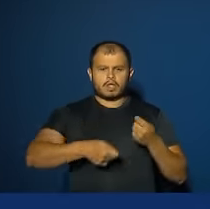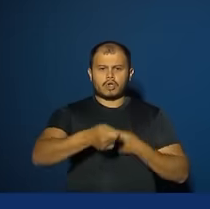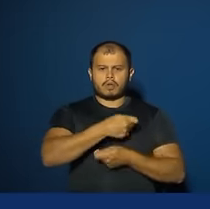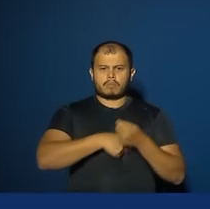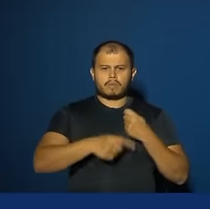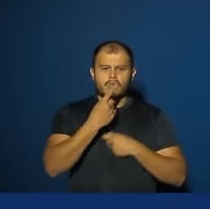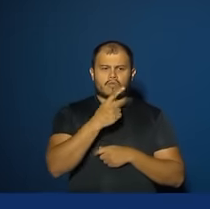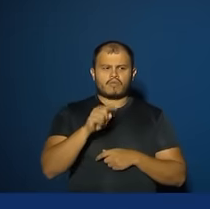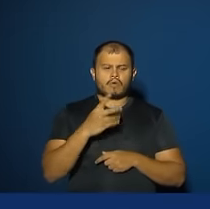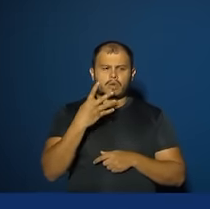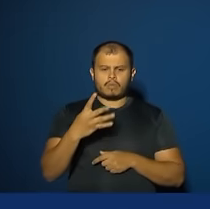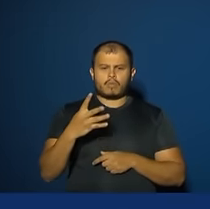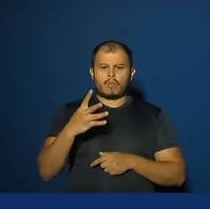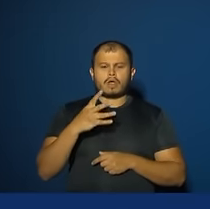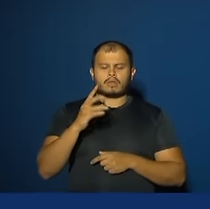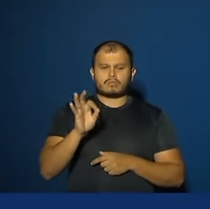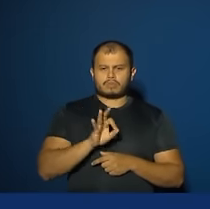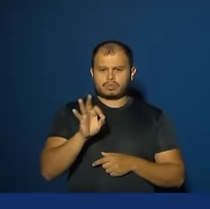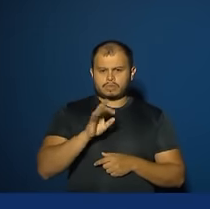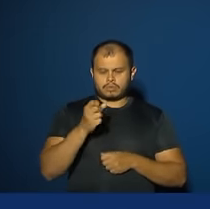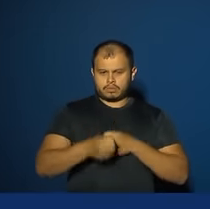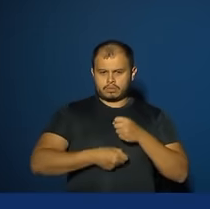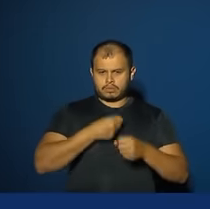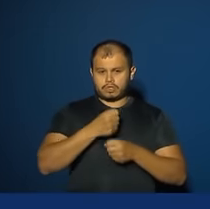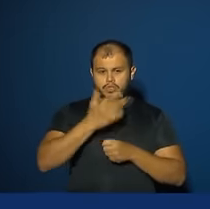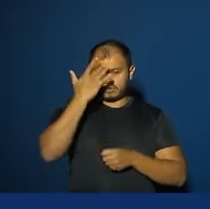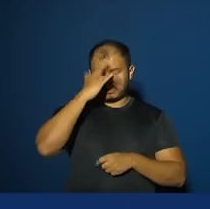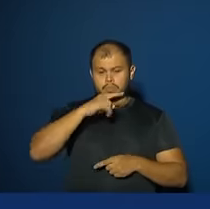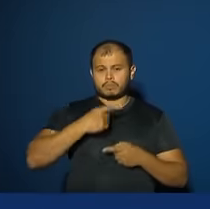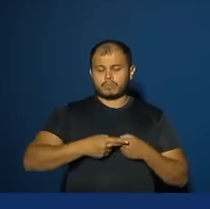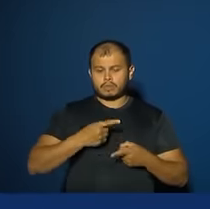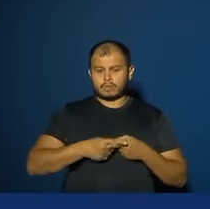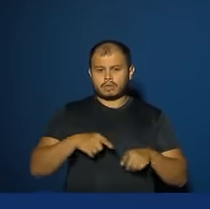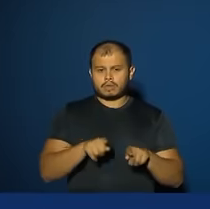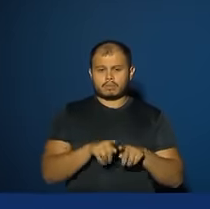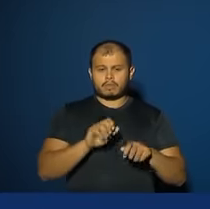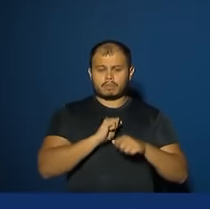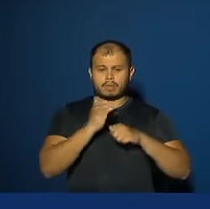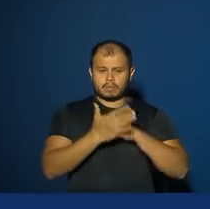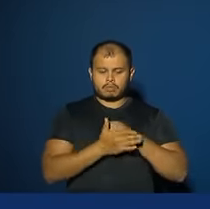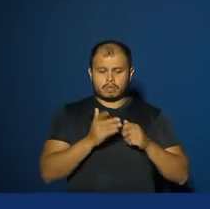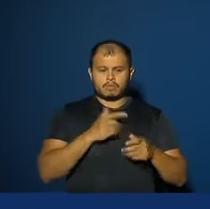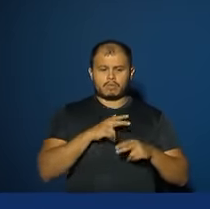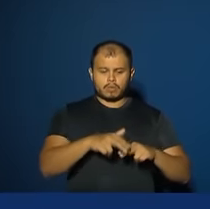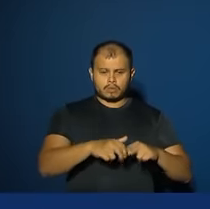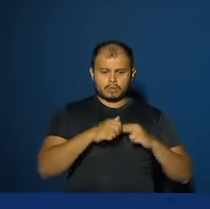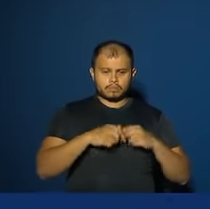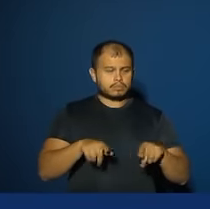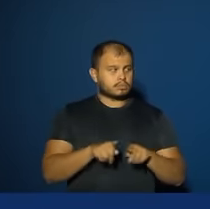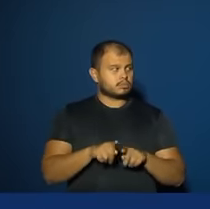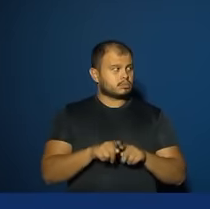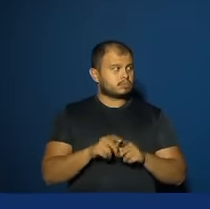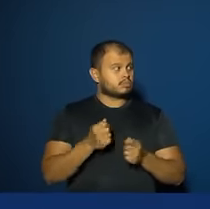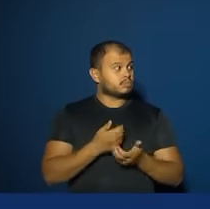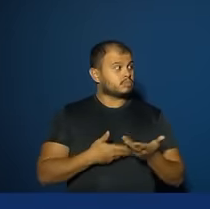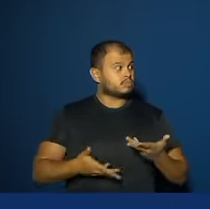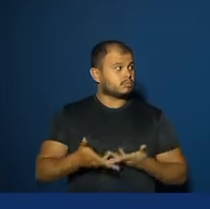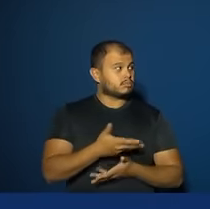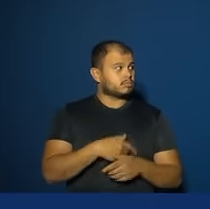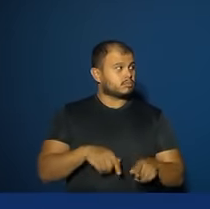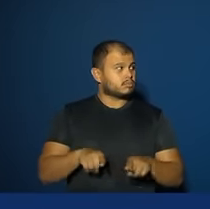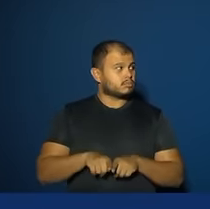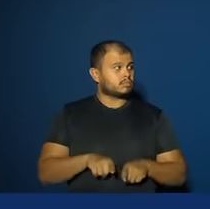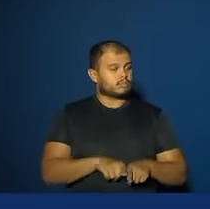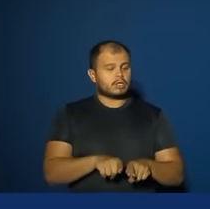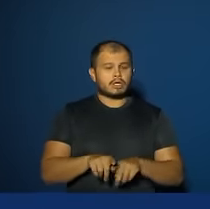torno de 1,4% ao ano. E a gente não sabia por quê. Veio a pandemia, desde então a gente tem errado projeções, alguns amigos nossos falam o